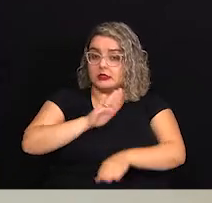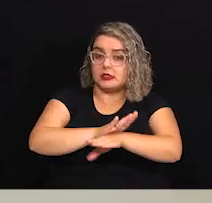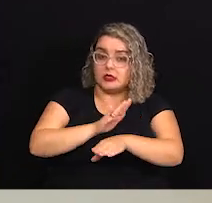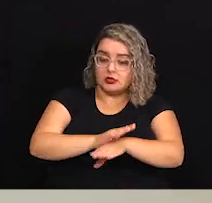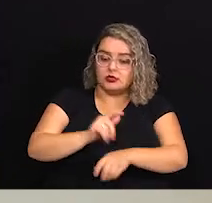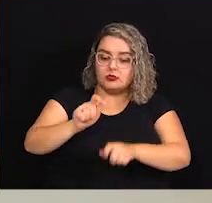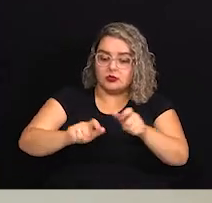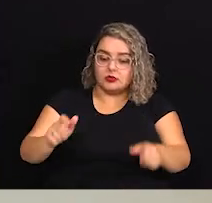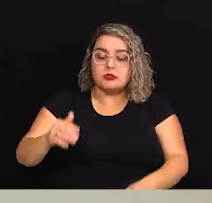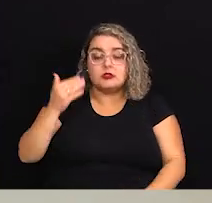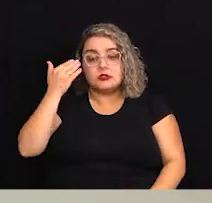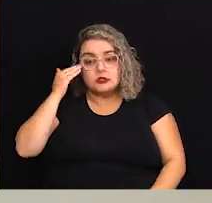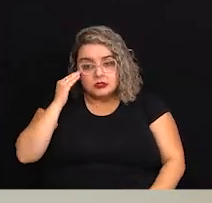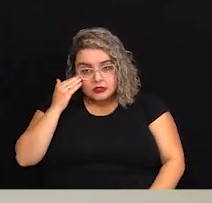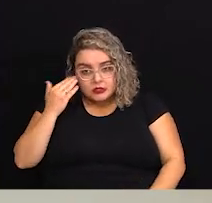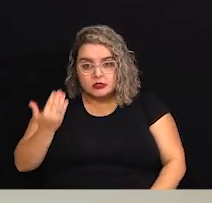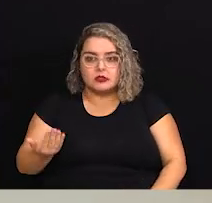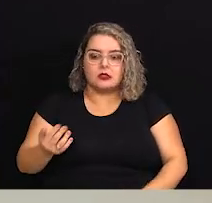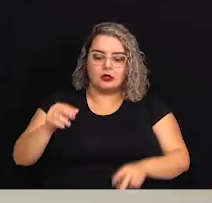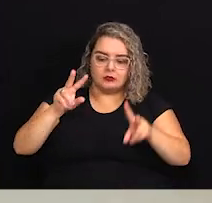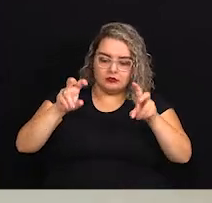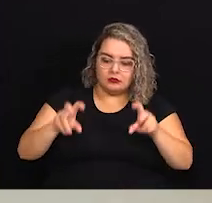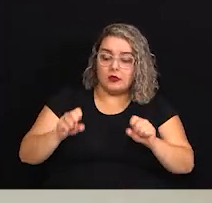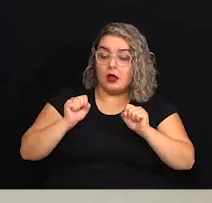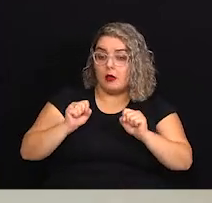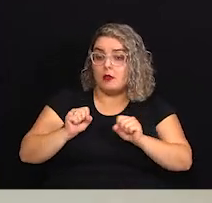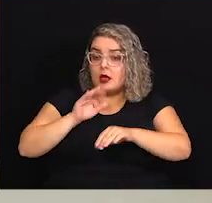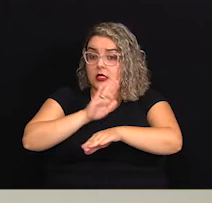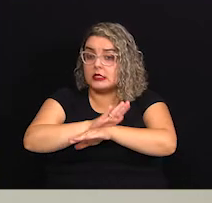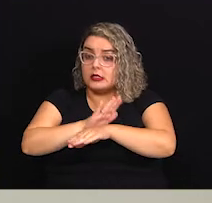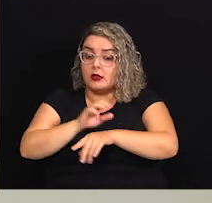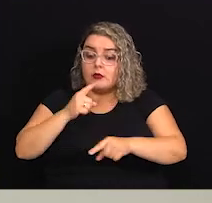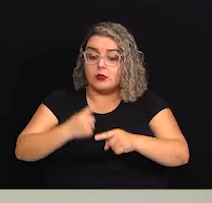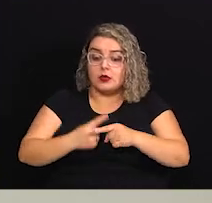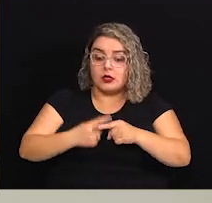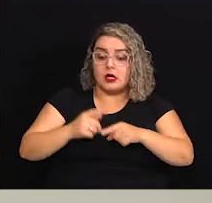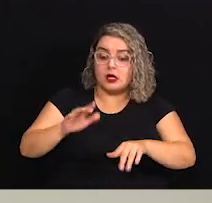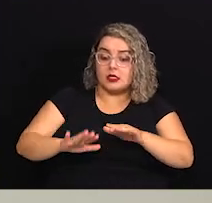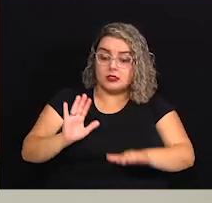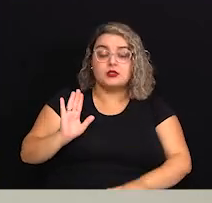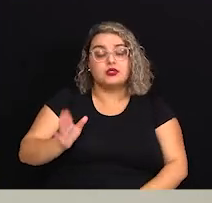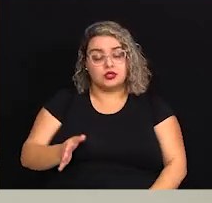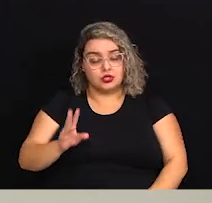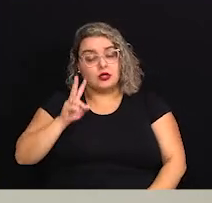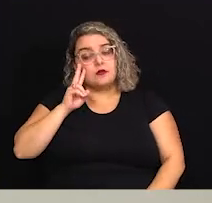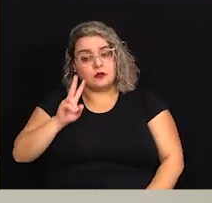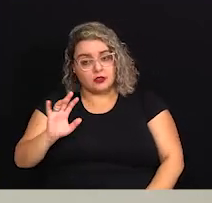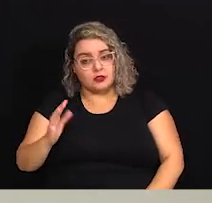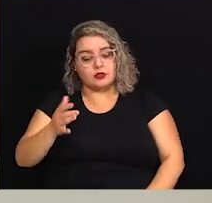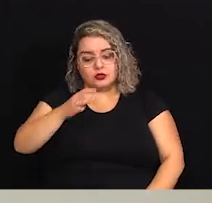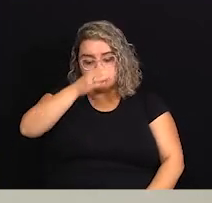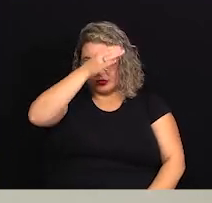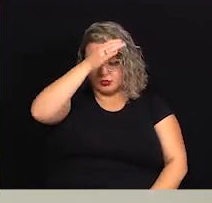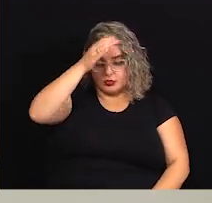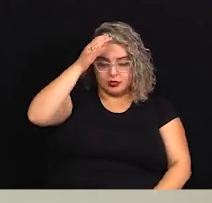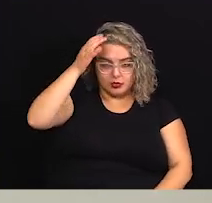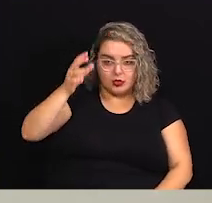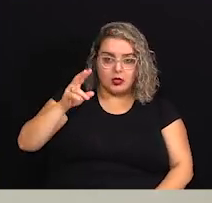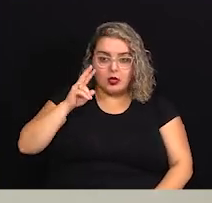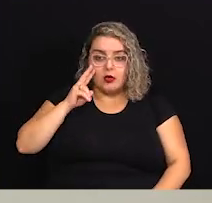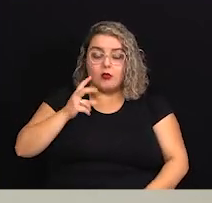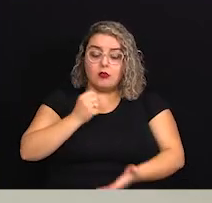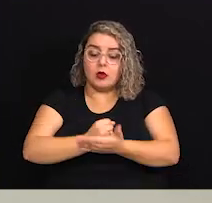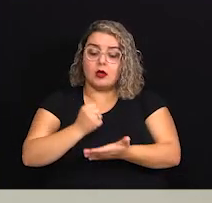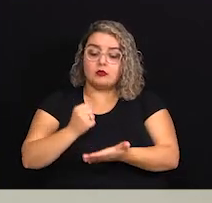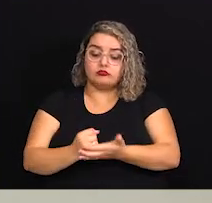de alguém que entenda do assunto, que possa te ajudar, porque muitas vezes, eu já vi acontecer com vários clientes, a pessoa olha